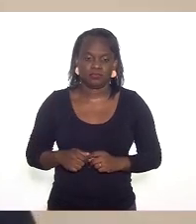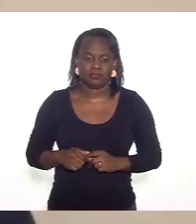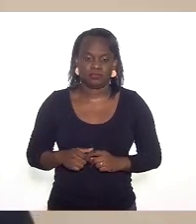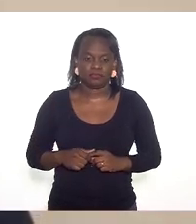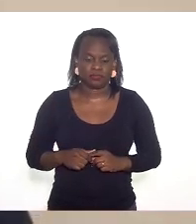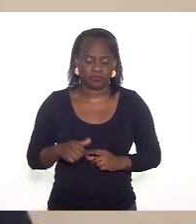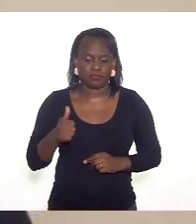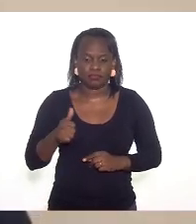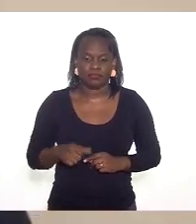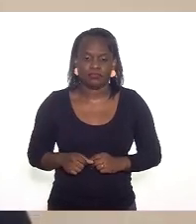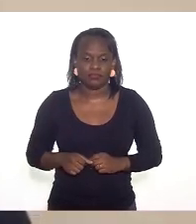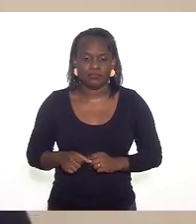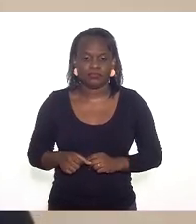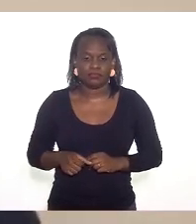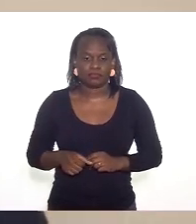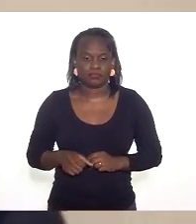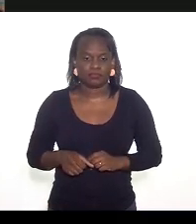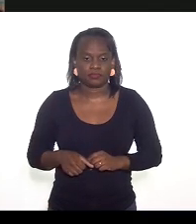adiantei.